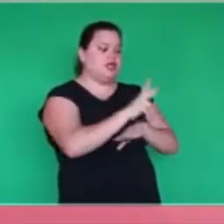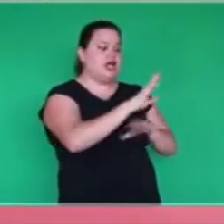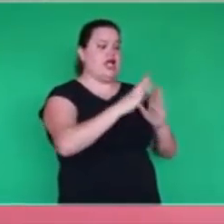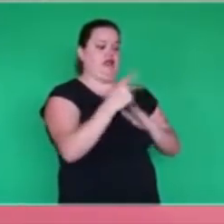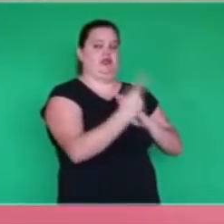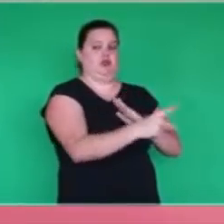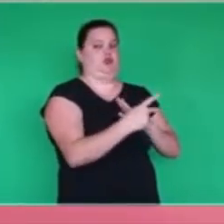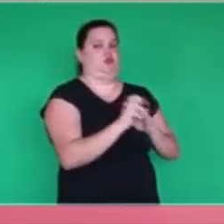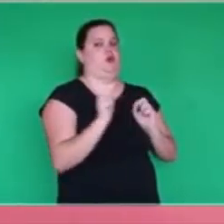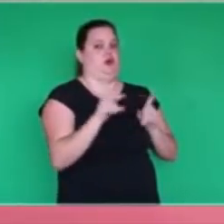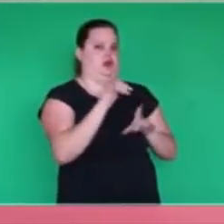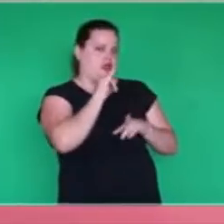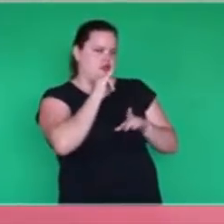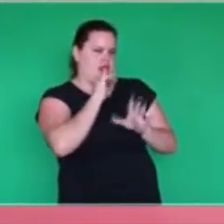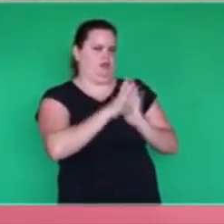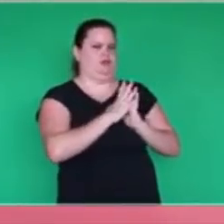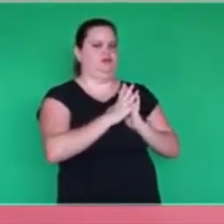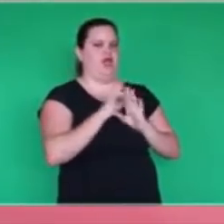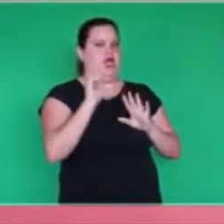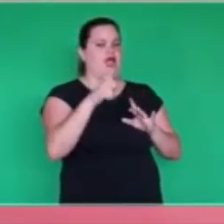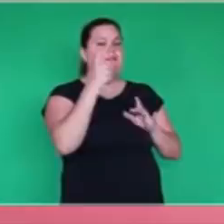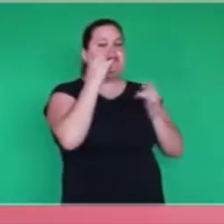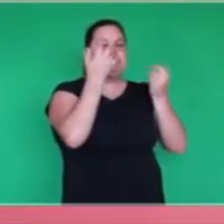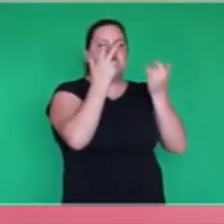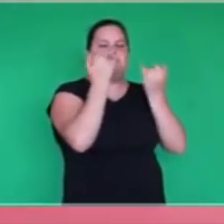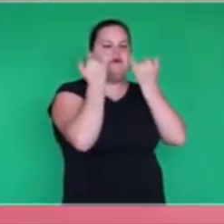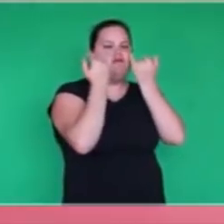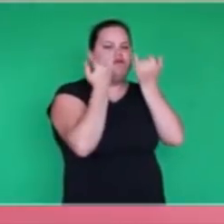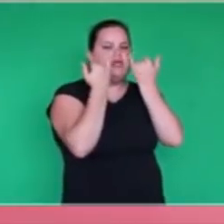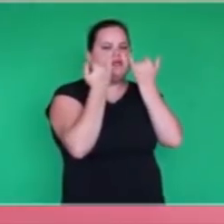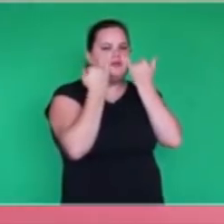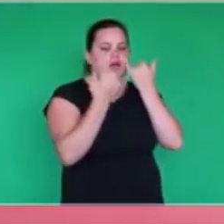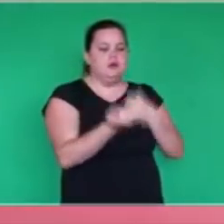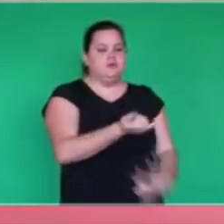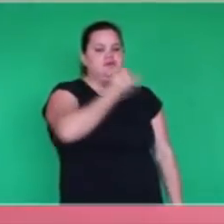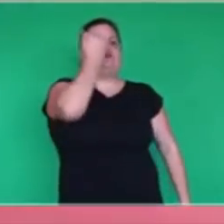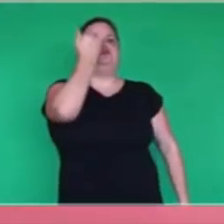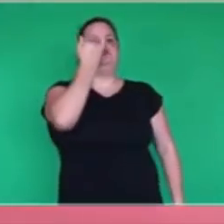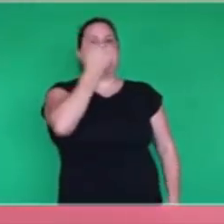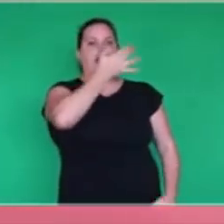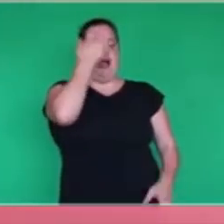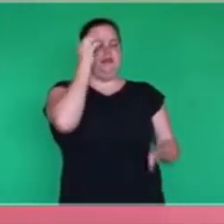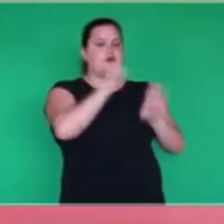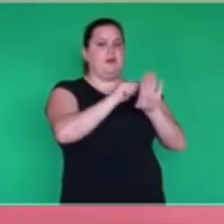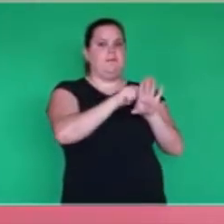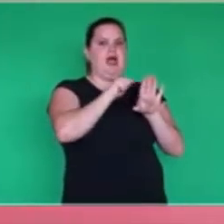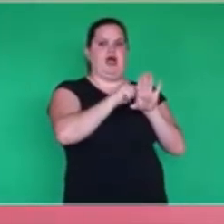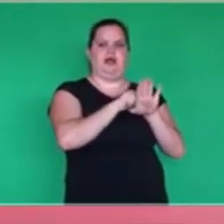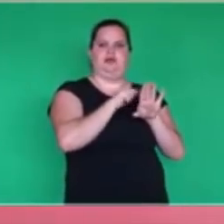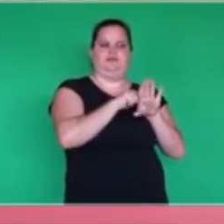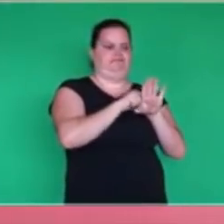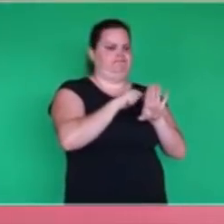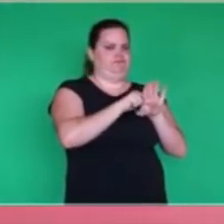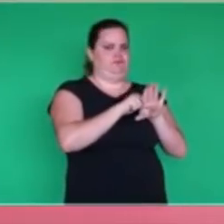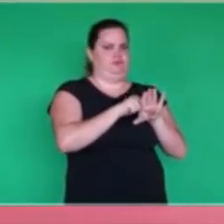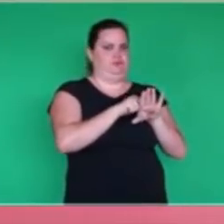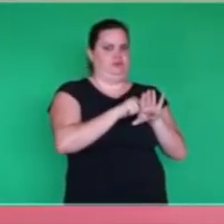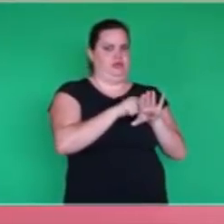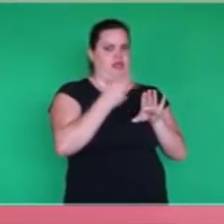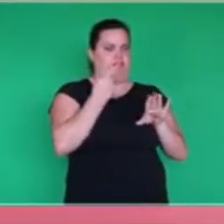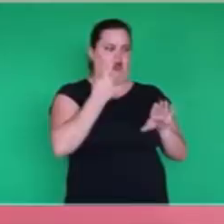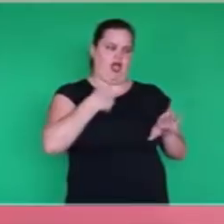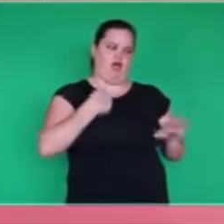casa. Isso é um aviso. De repente, alguém bate na porta da sua casa e diz, olha,